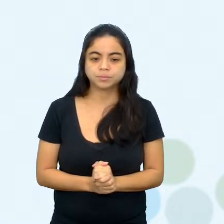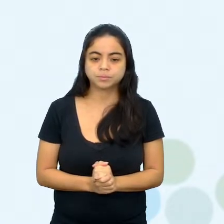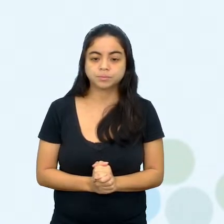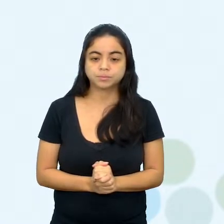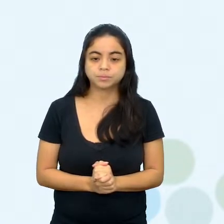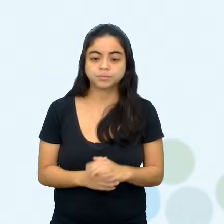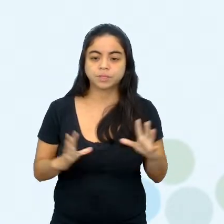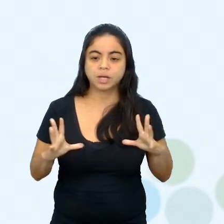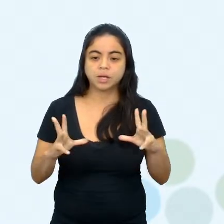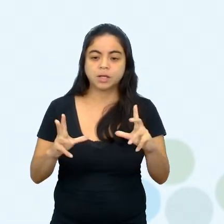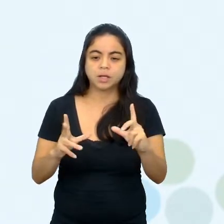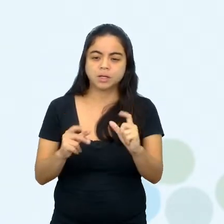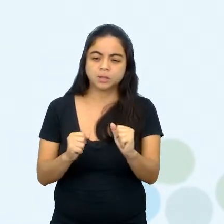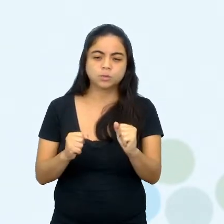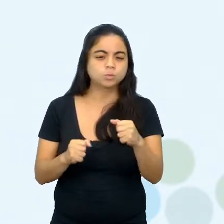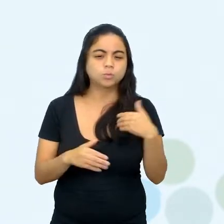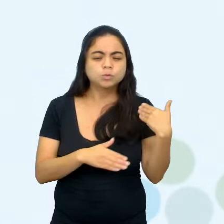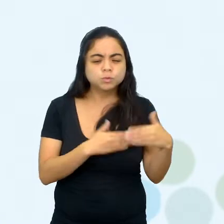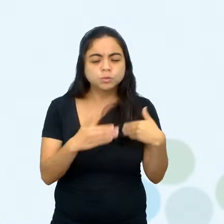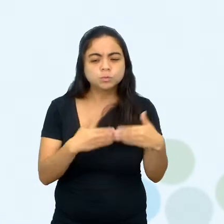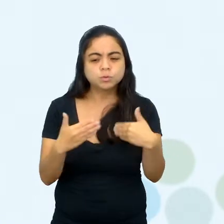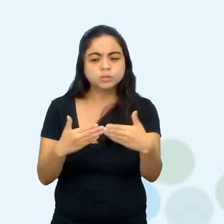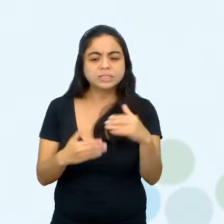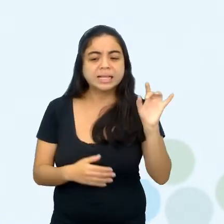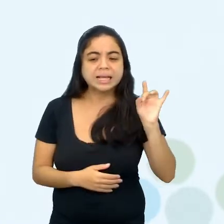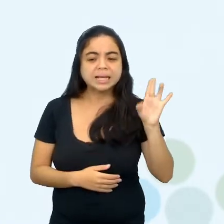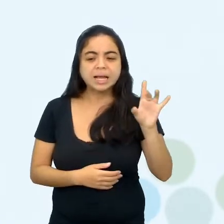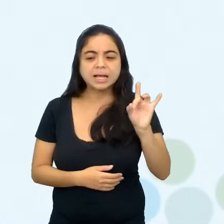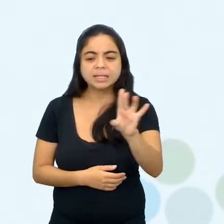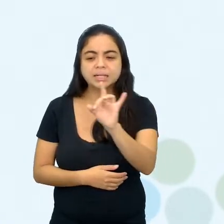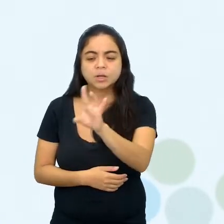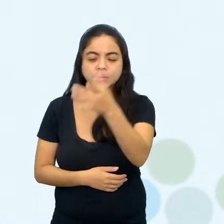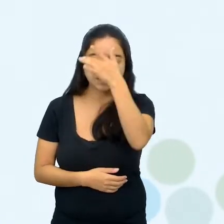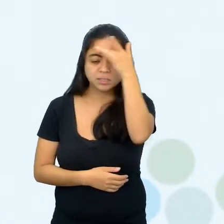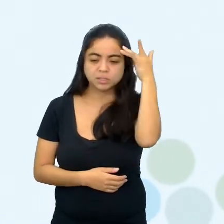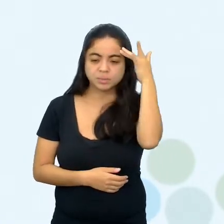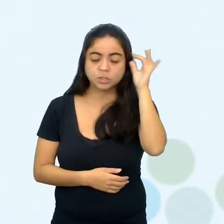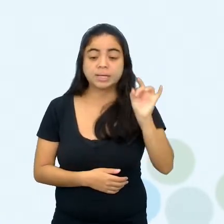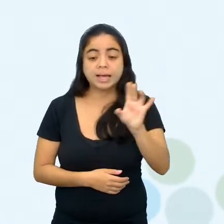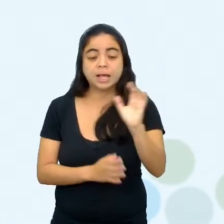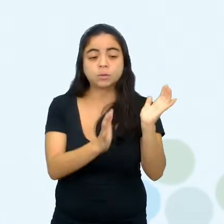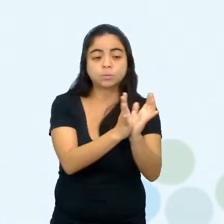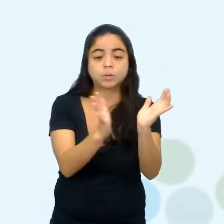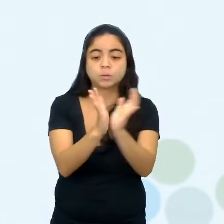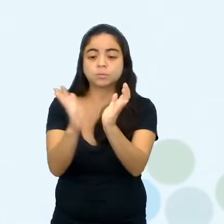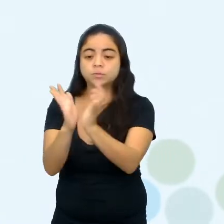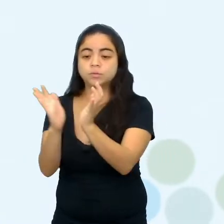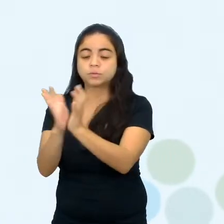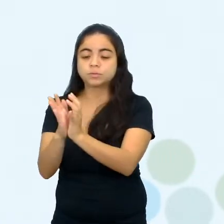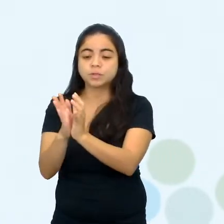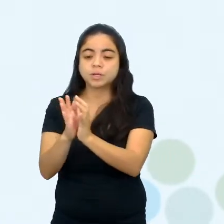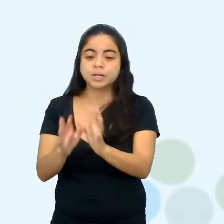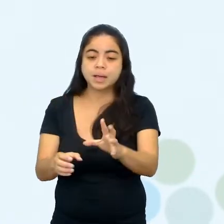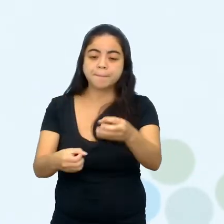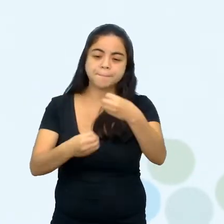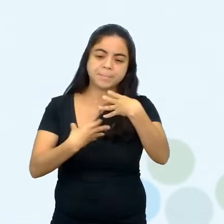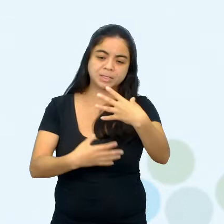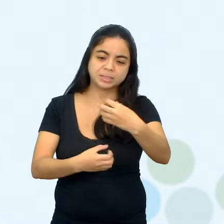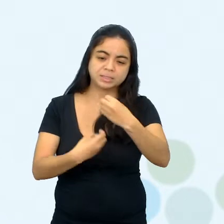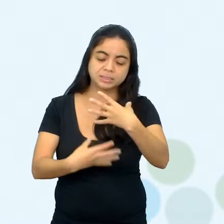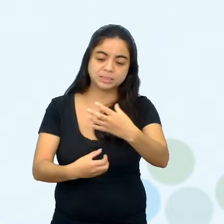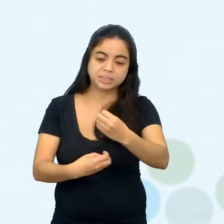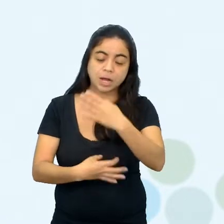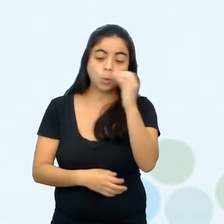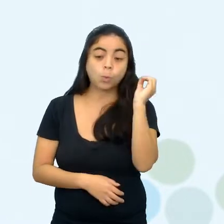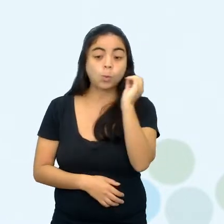você fala sobre esses processos, cada uma dessas pessoas, cada um desses grupos me trouxe aspectos